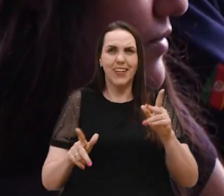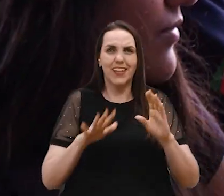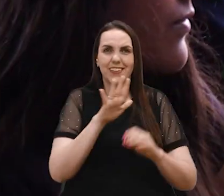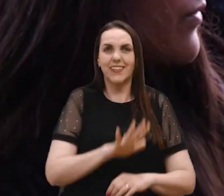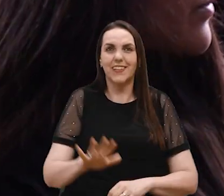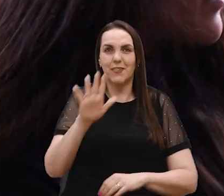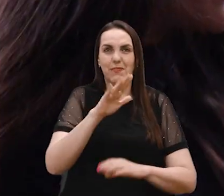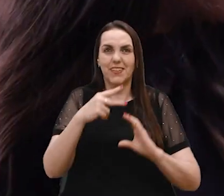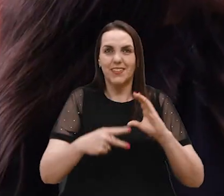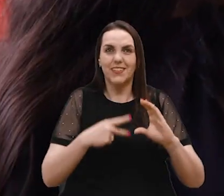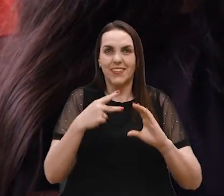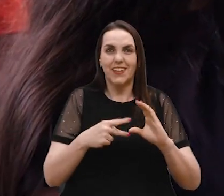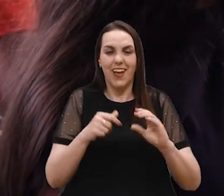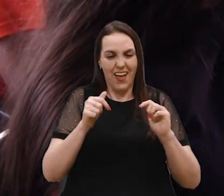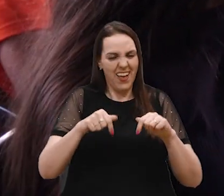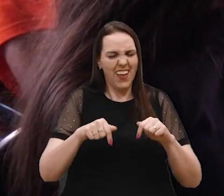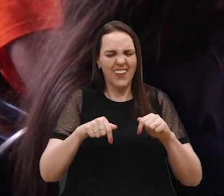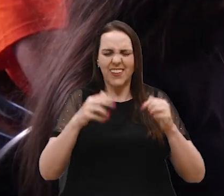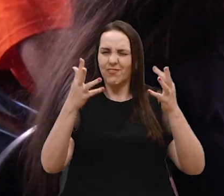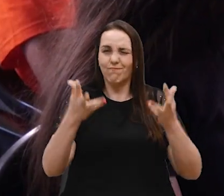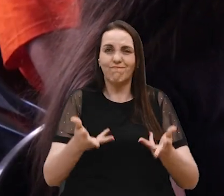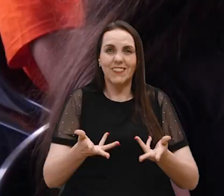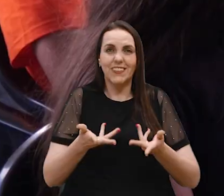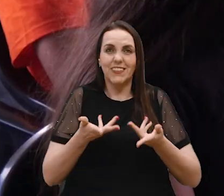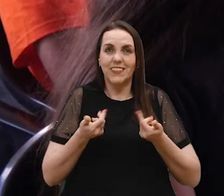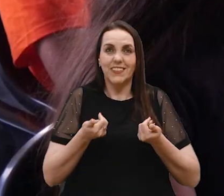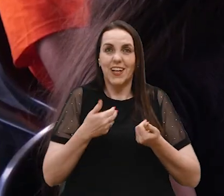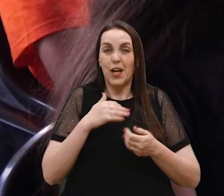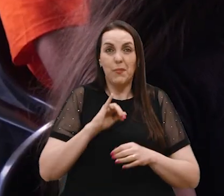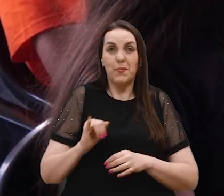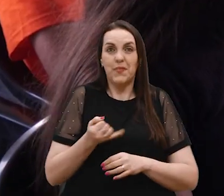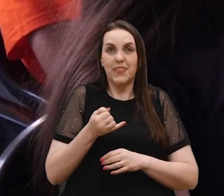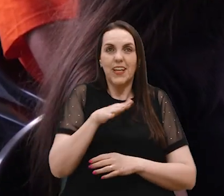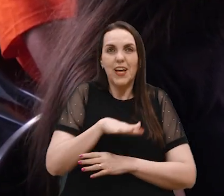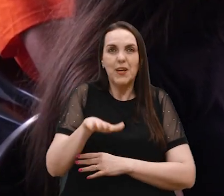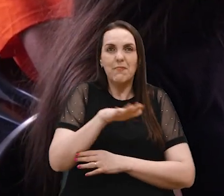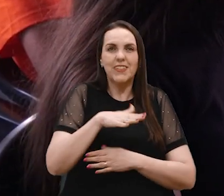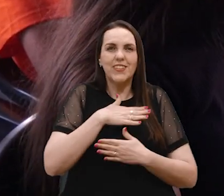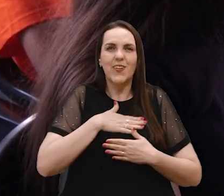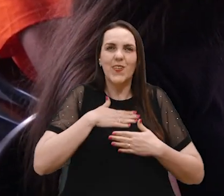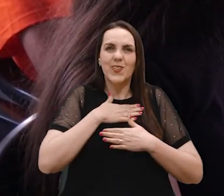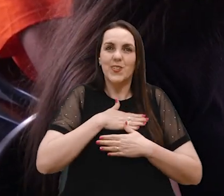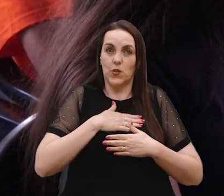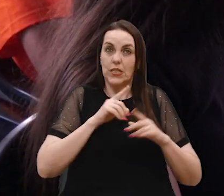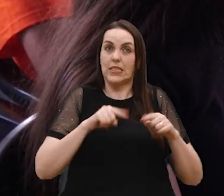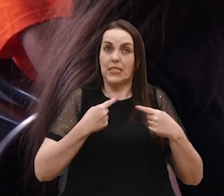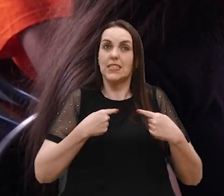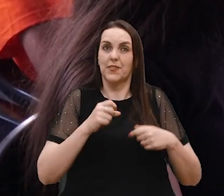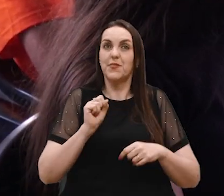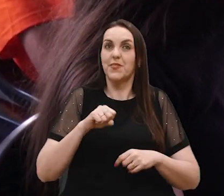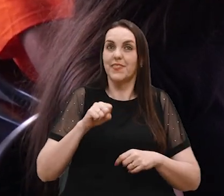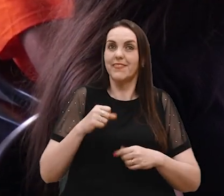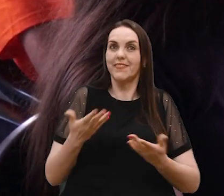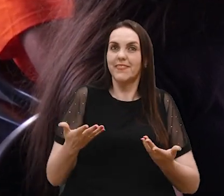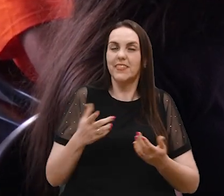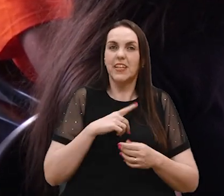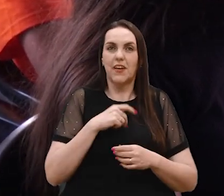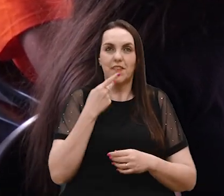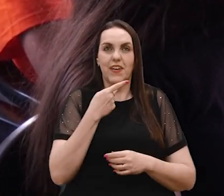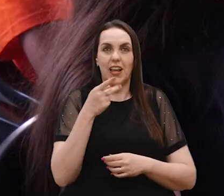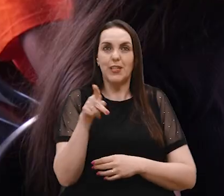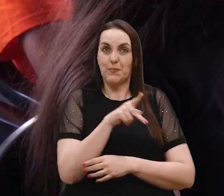Câmara. E esse ambiente aqui, ele é tão enriquecedor, o ambiente escolar, ele é tão gostoso, ele é desafiador. Falo aqui